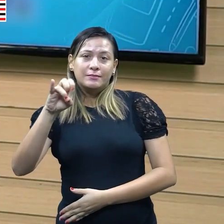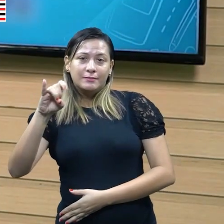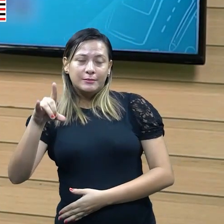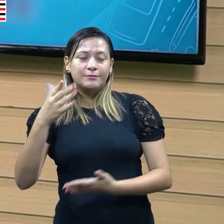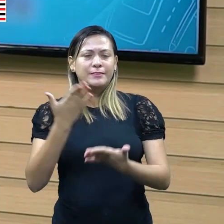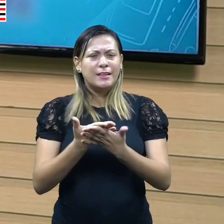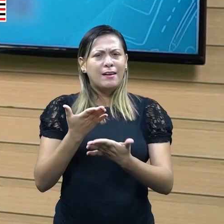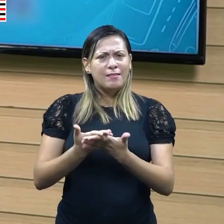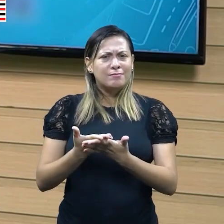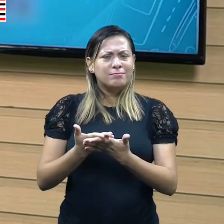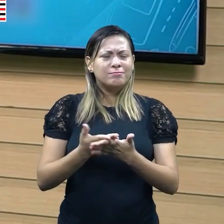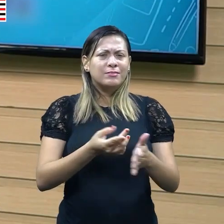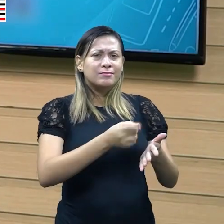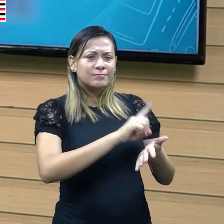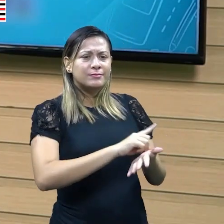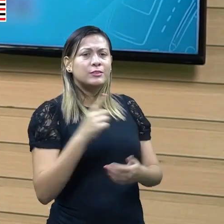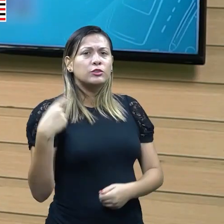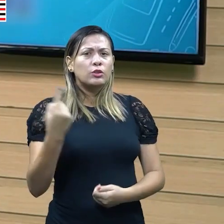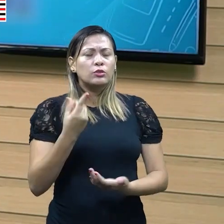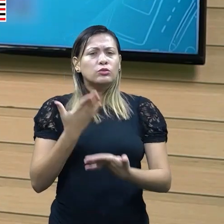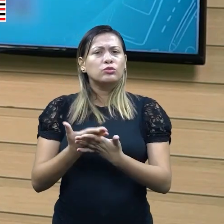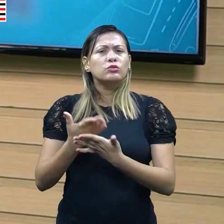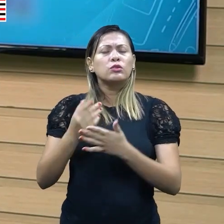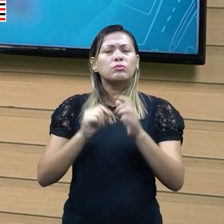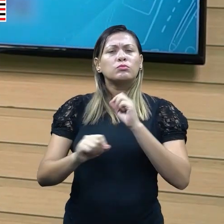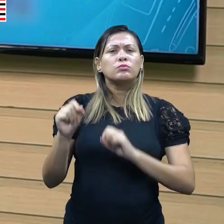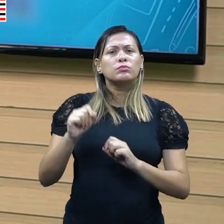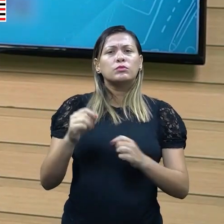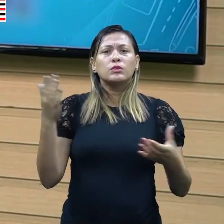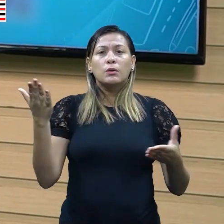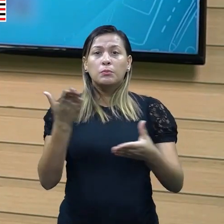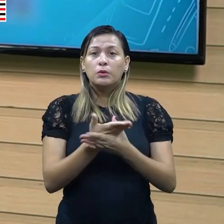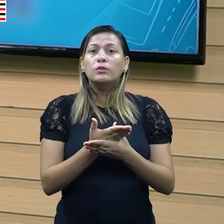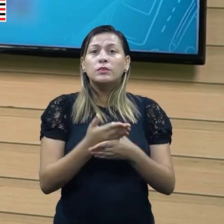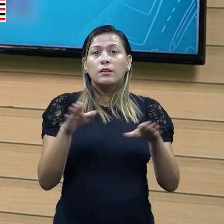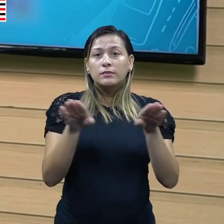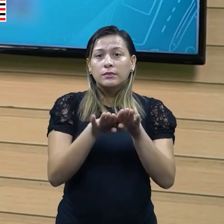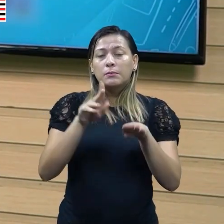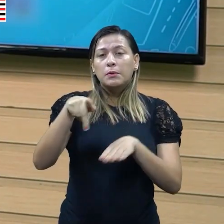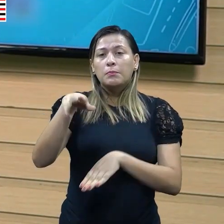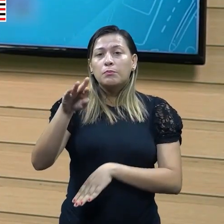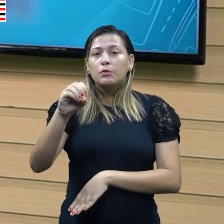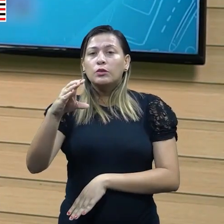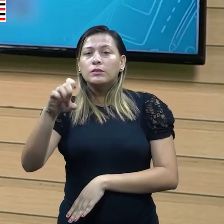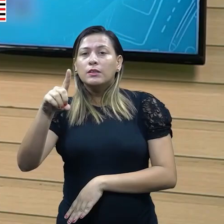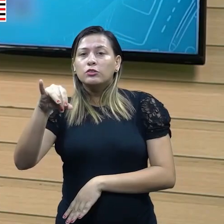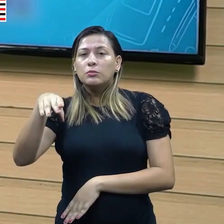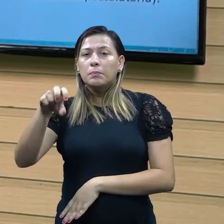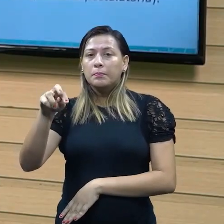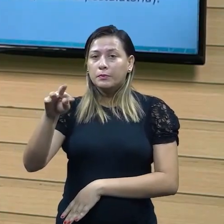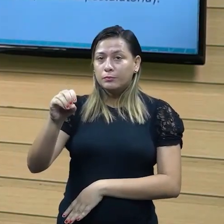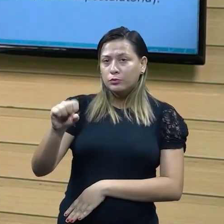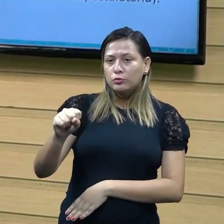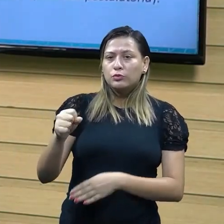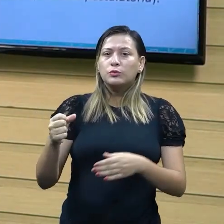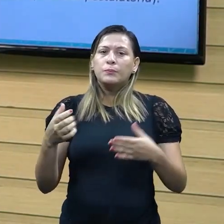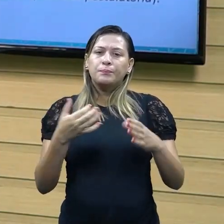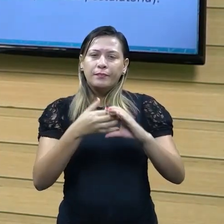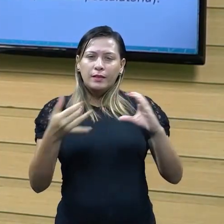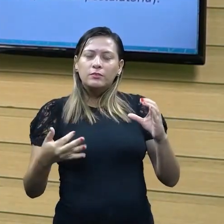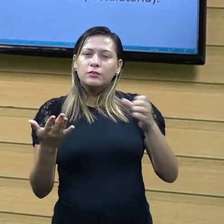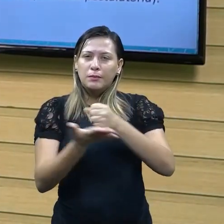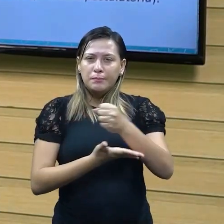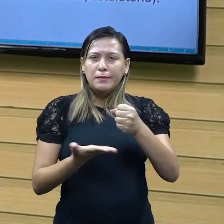nós estávamos falando sobre processos e procedimentos, algumas características básicas sobre eles e mais